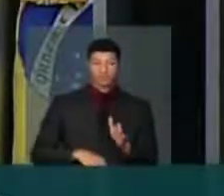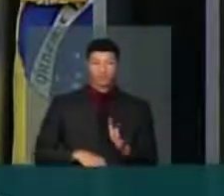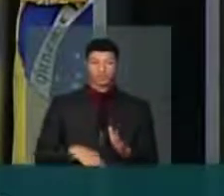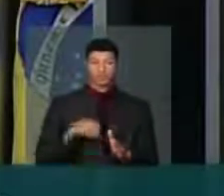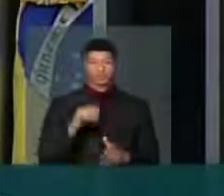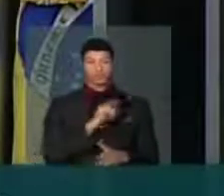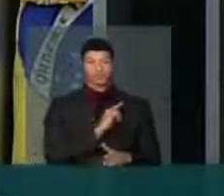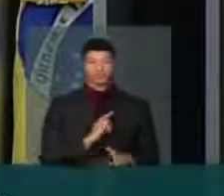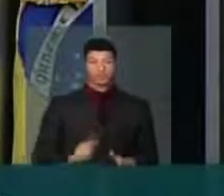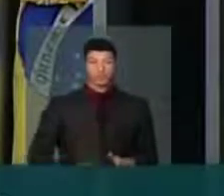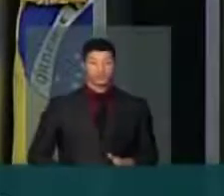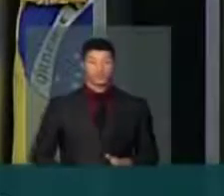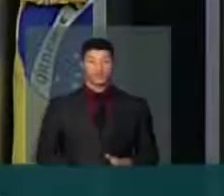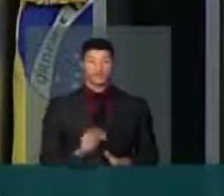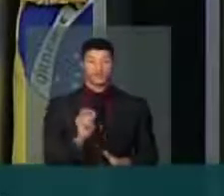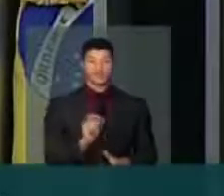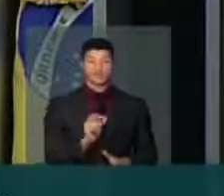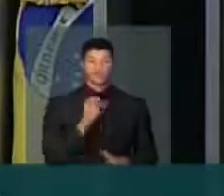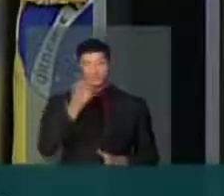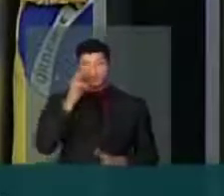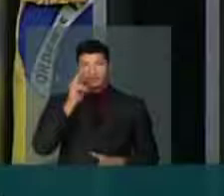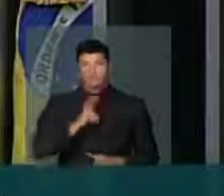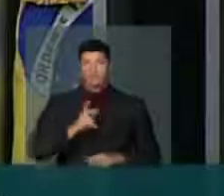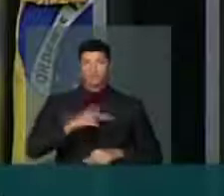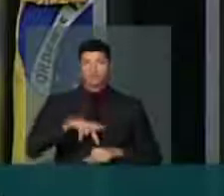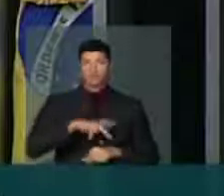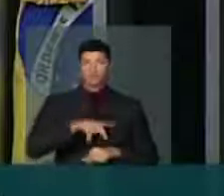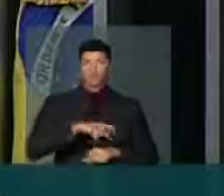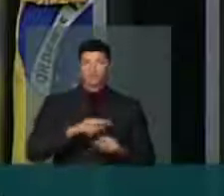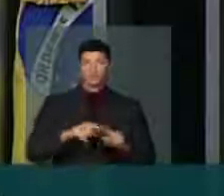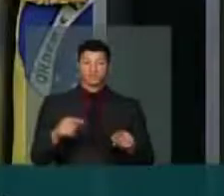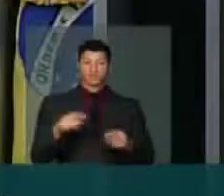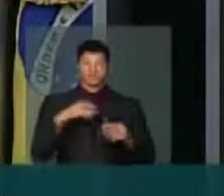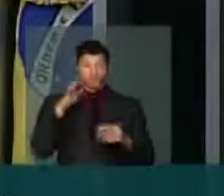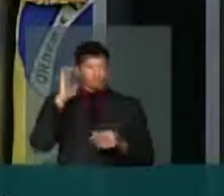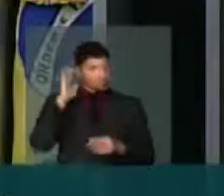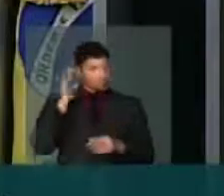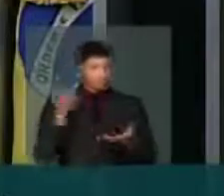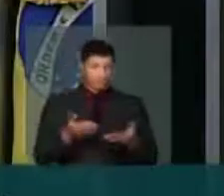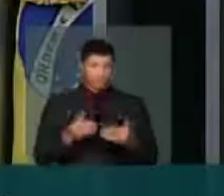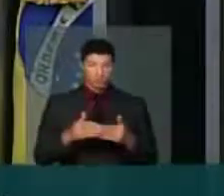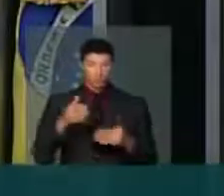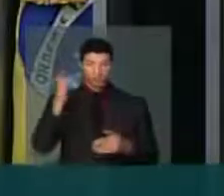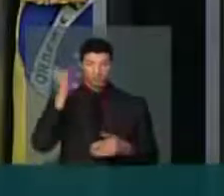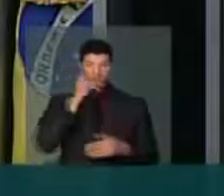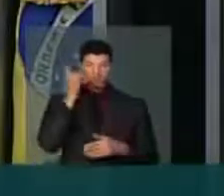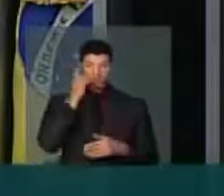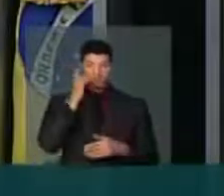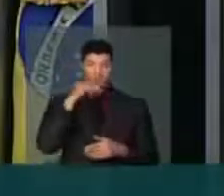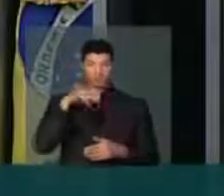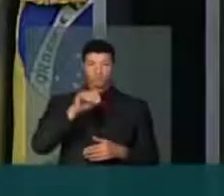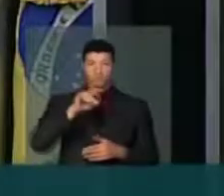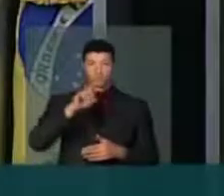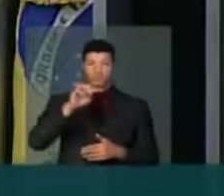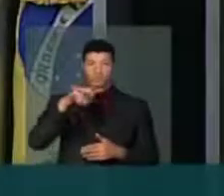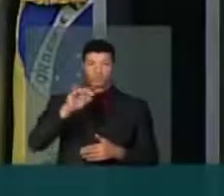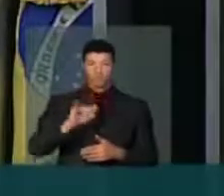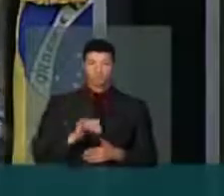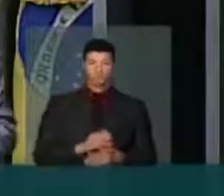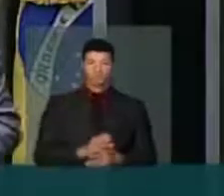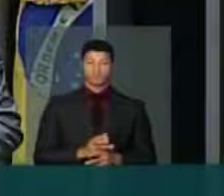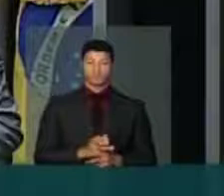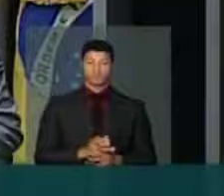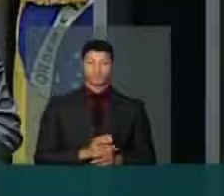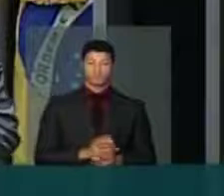de um governo que se viu neste país. Mas ouço com prazer o nobre deputado Moroni Torga.